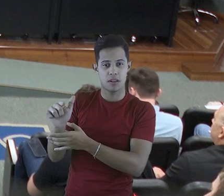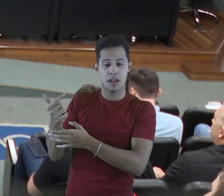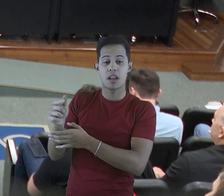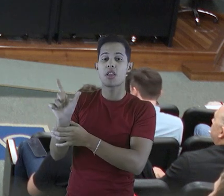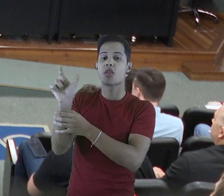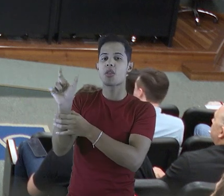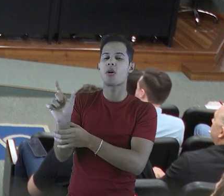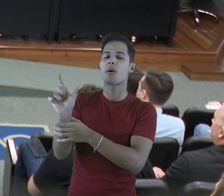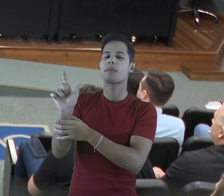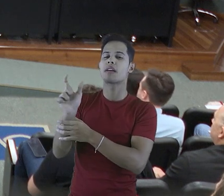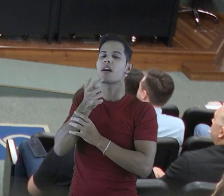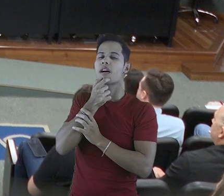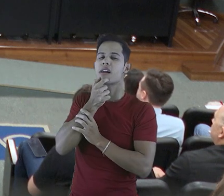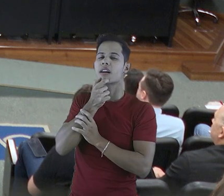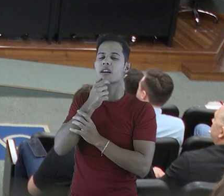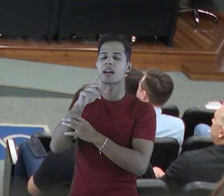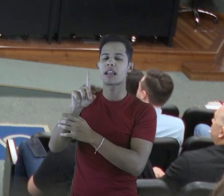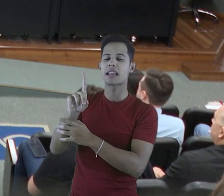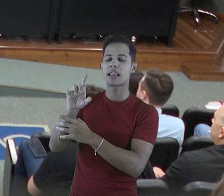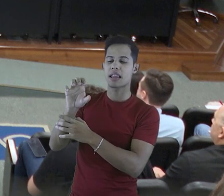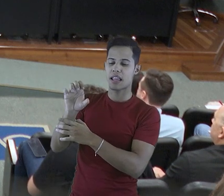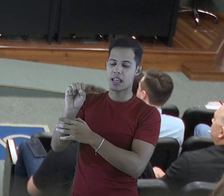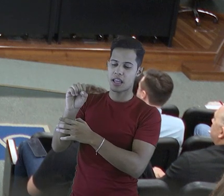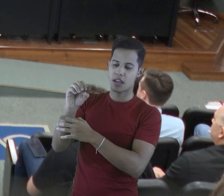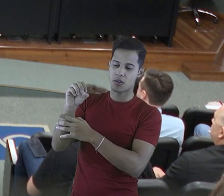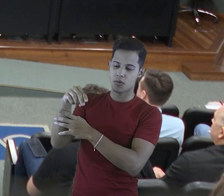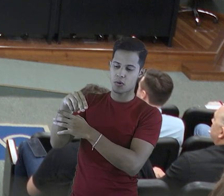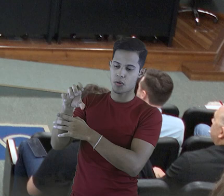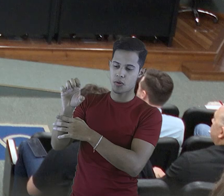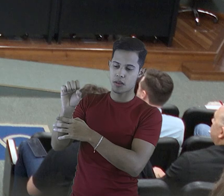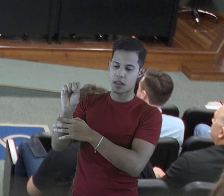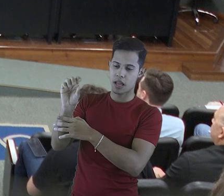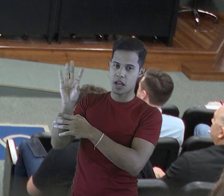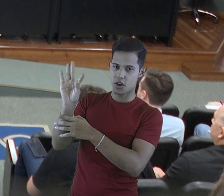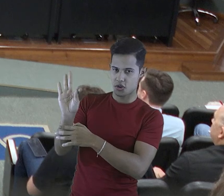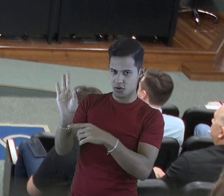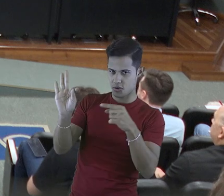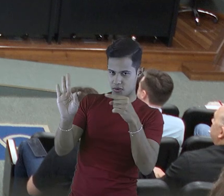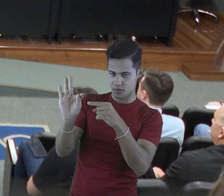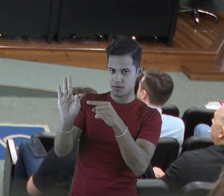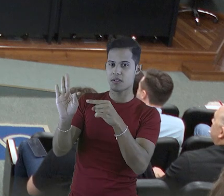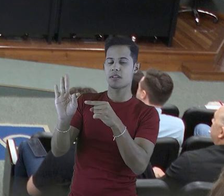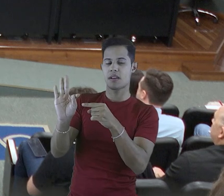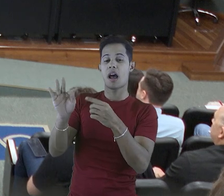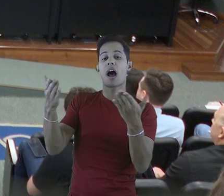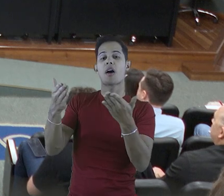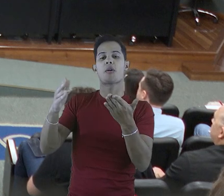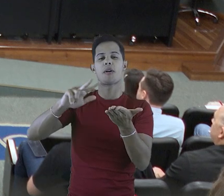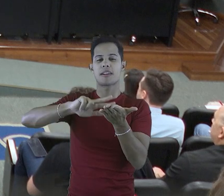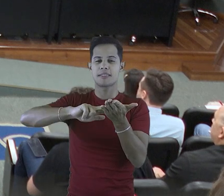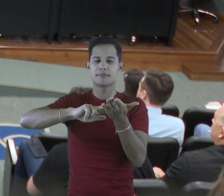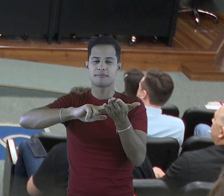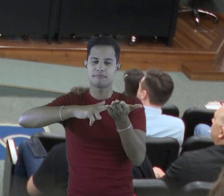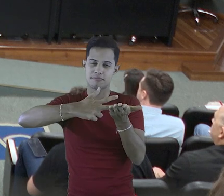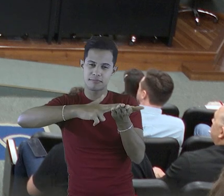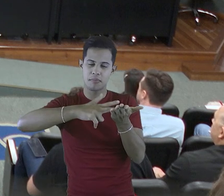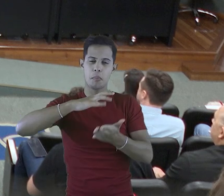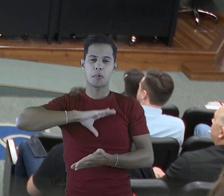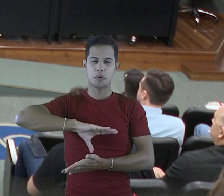Desonestidade, em inglês se chama Dishonesty. Mudou o nome agora porque ele botou um capítulo a mais. Daí ele chama Desonestidade